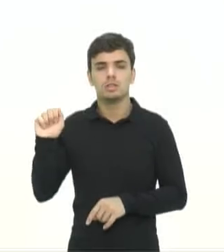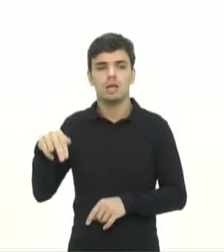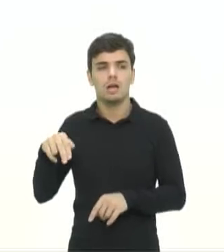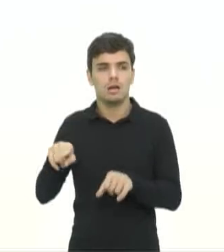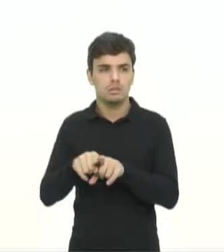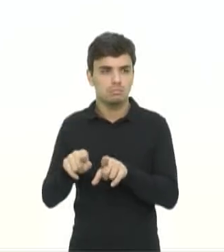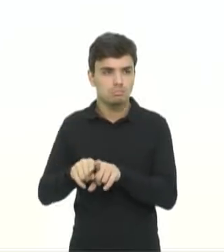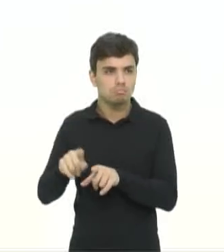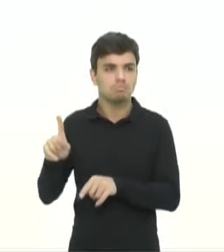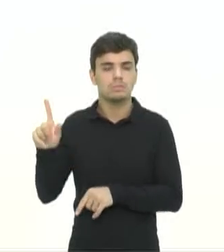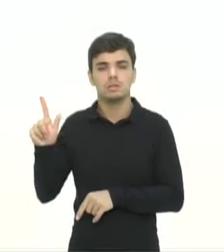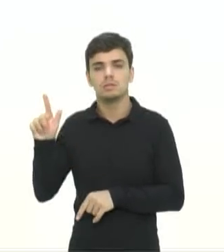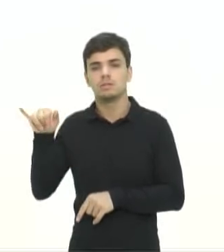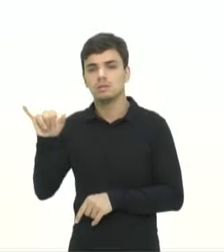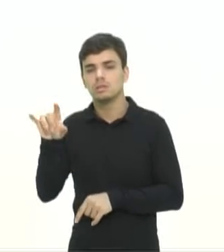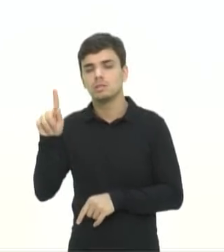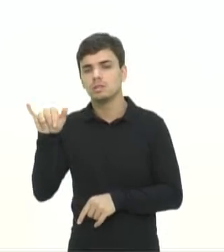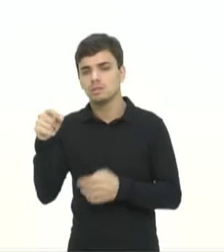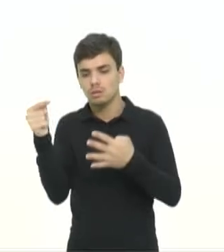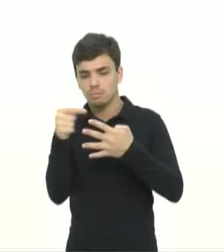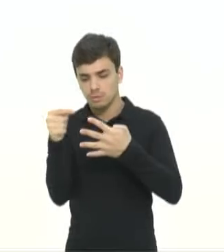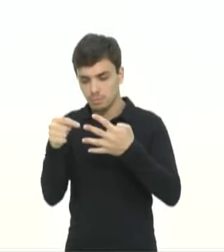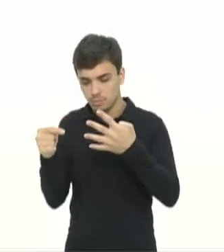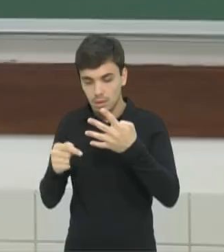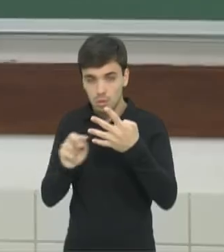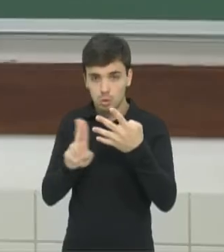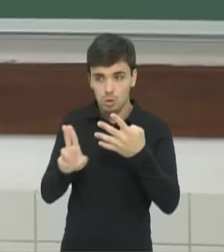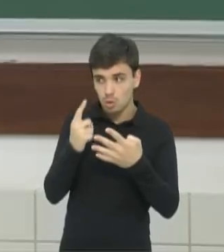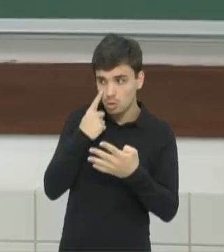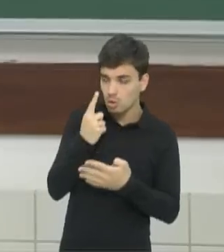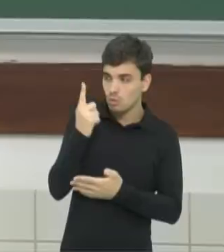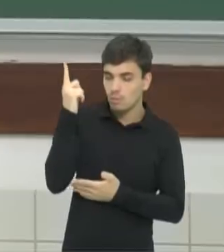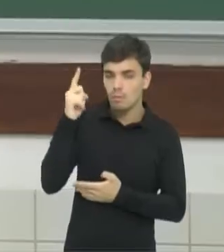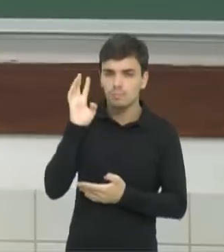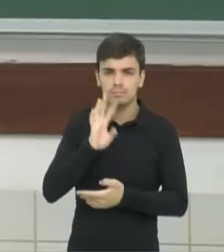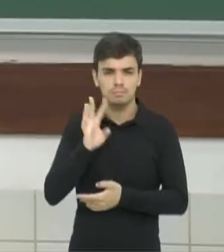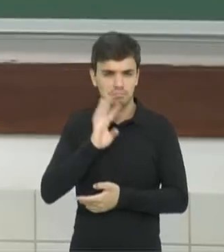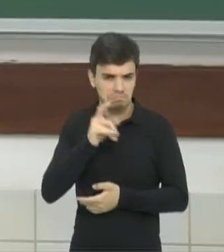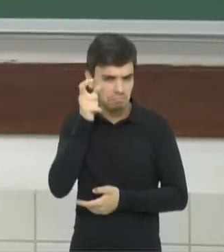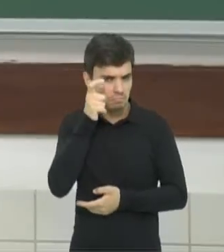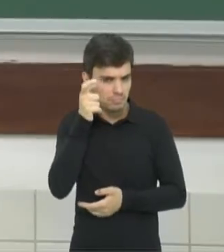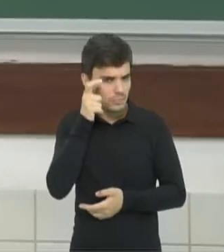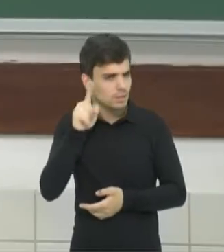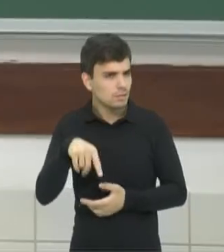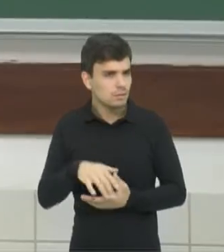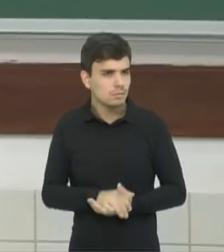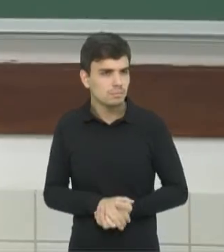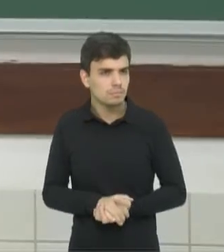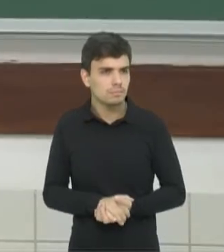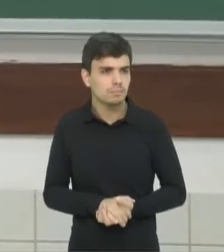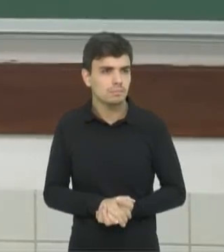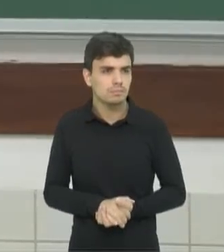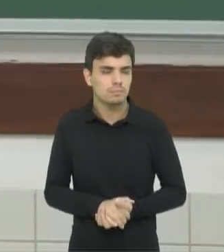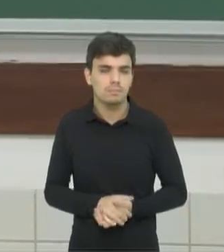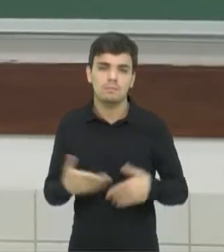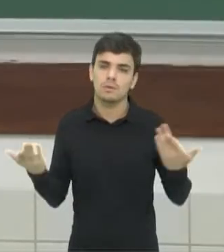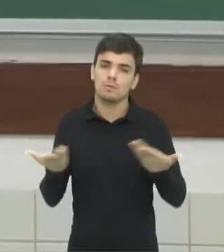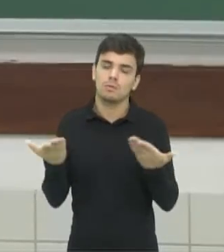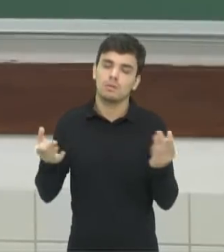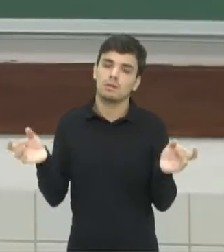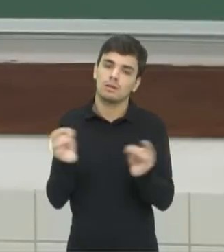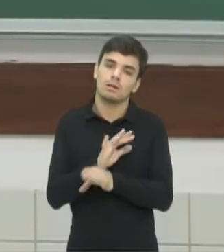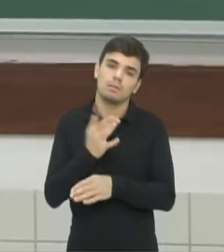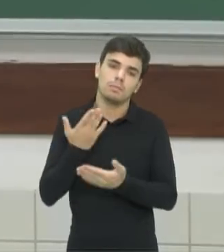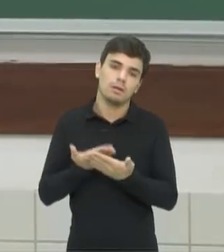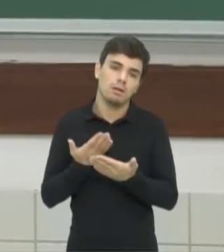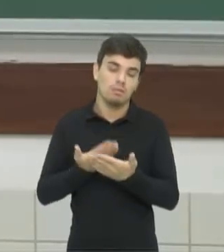Hélio Oiticica, Romero Brito e Ferreira Goulart, gente. Olha que legal. Muito interessante, né, gente? E a gente acaba a nossa aula